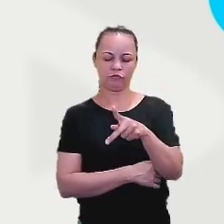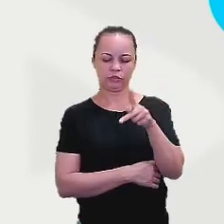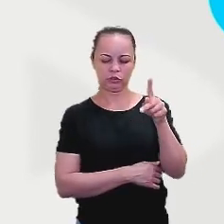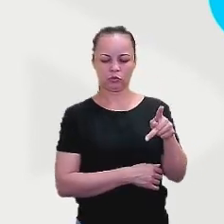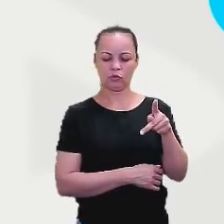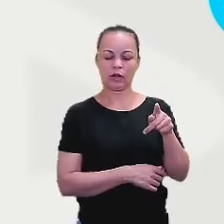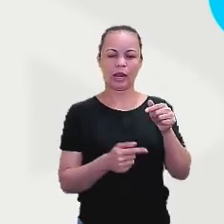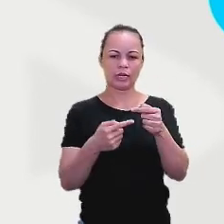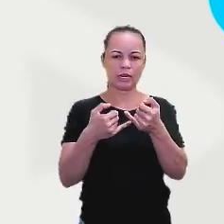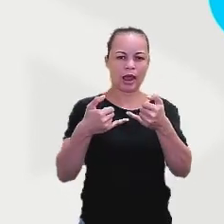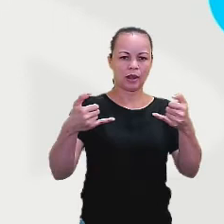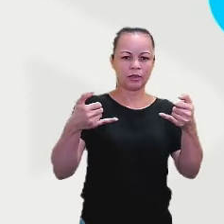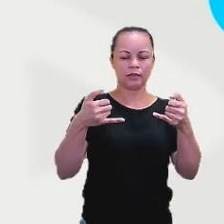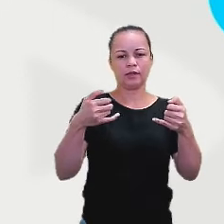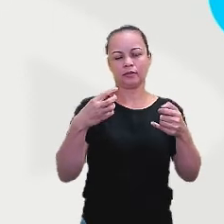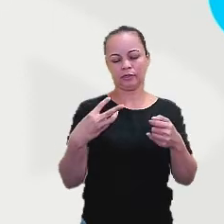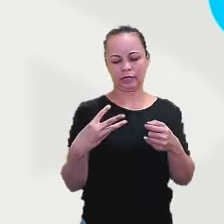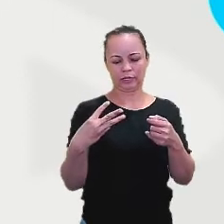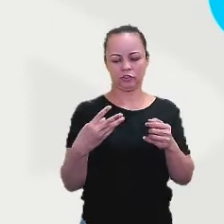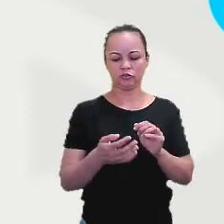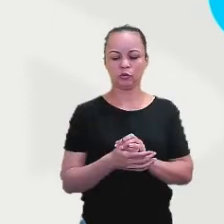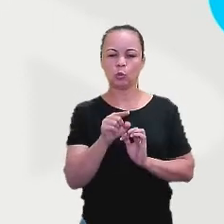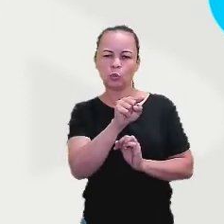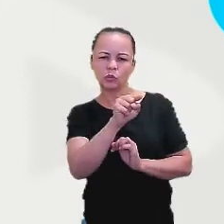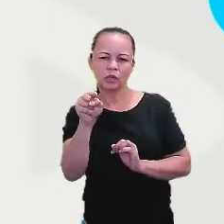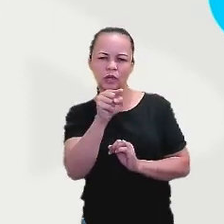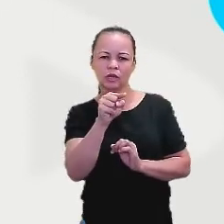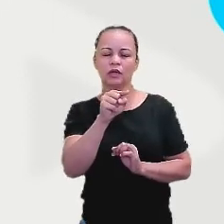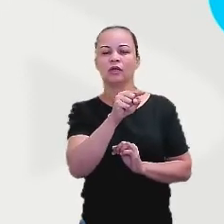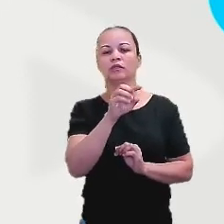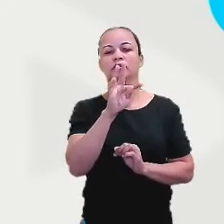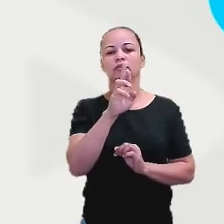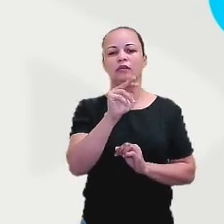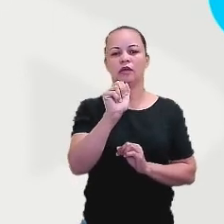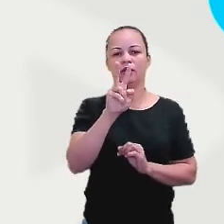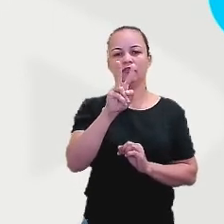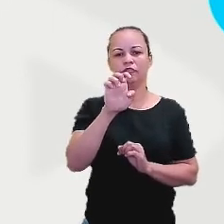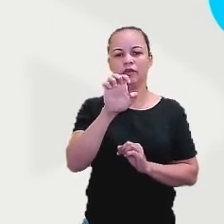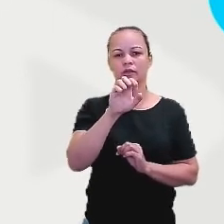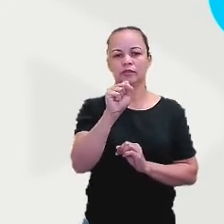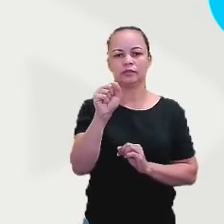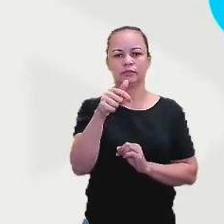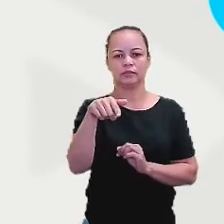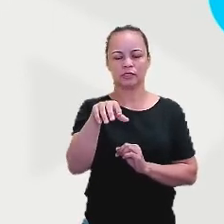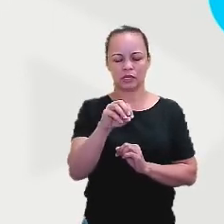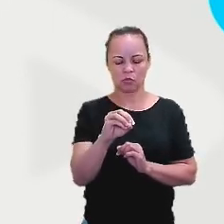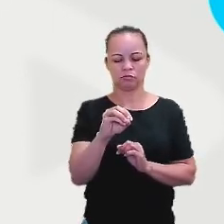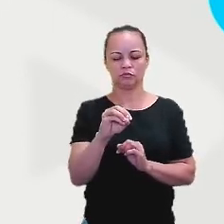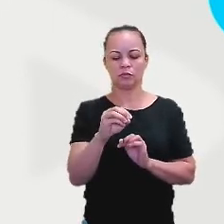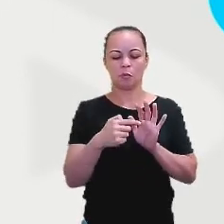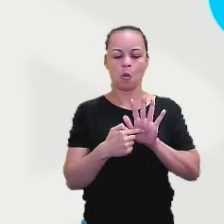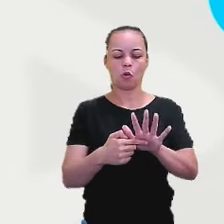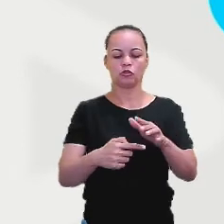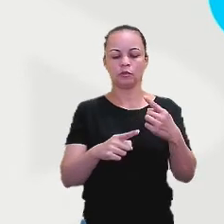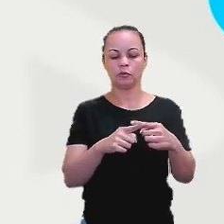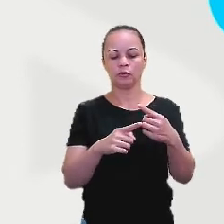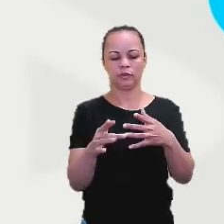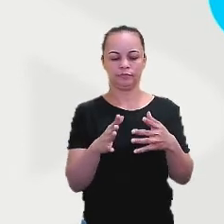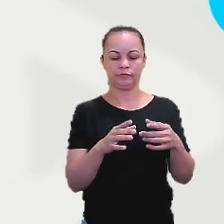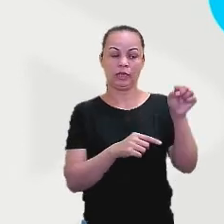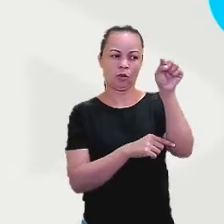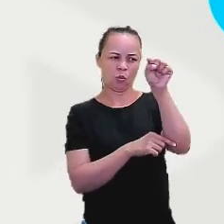3, o travessão foi usado para. Então, vamos voltar lá um pouquinho para observar esses travessões.